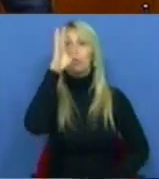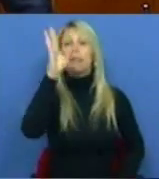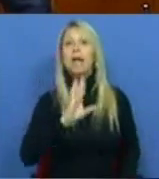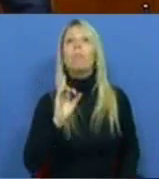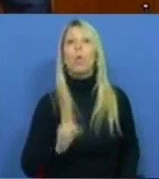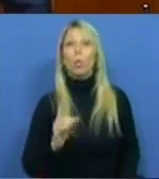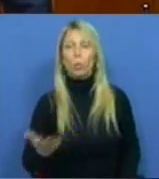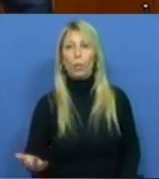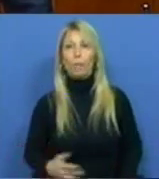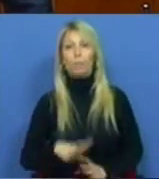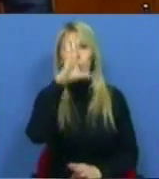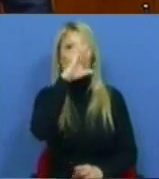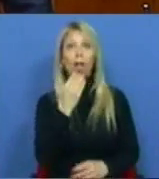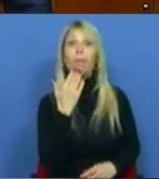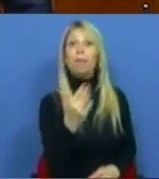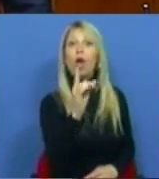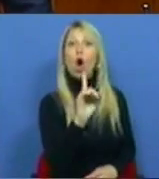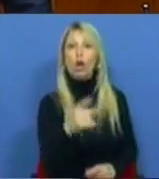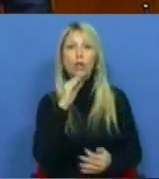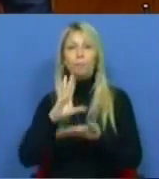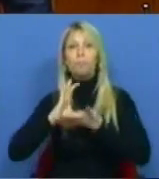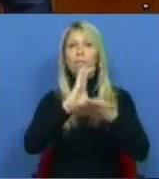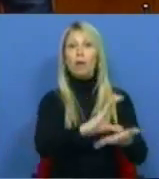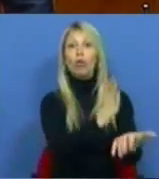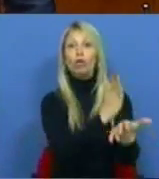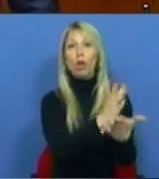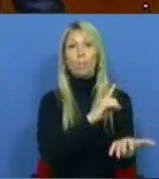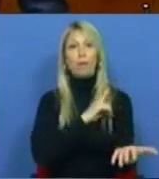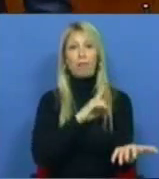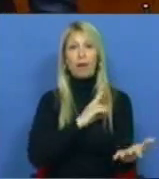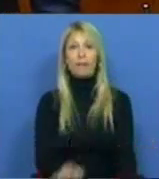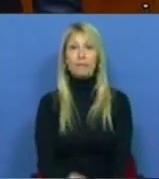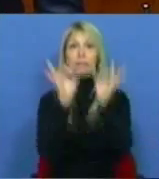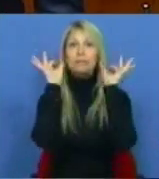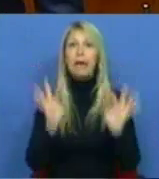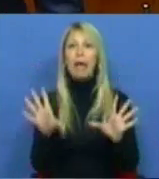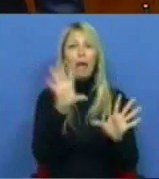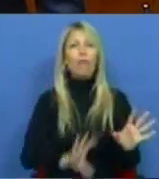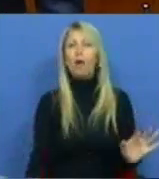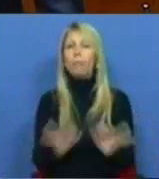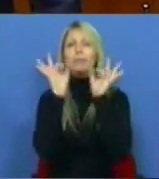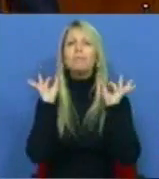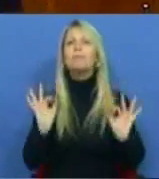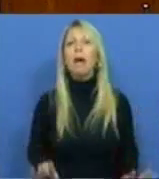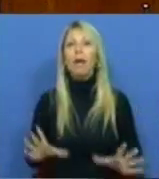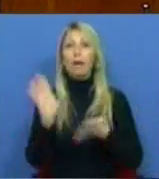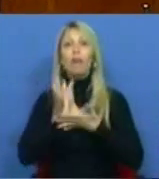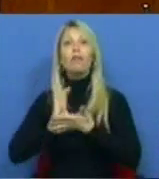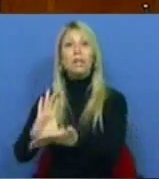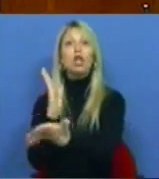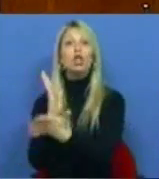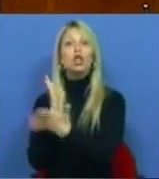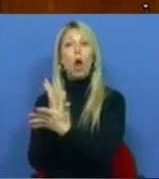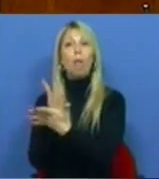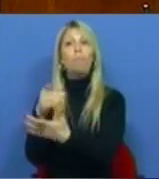O que o Estado está a pedir é financiar as escolas privadas exatamente da mesma forma que financia as